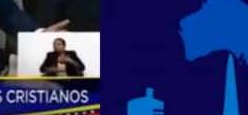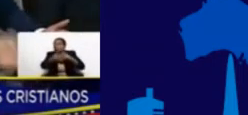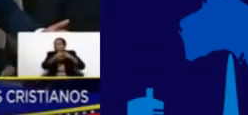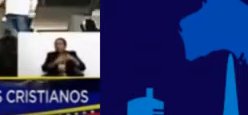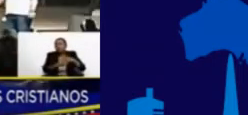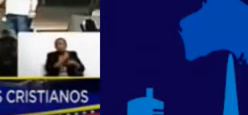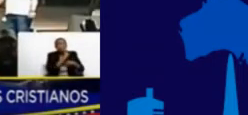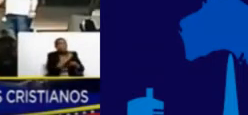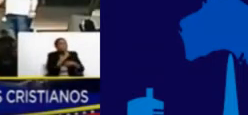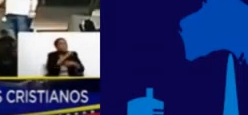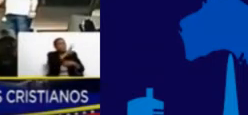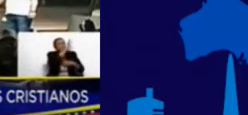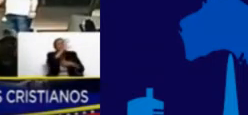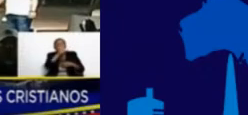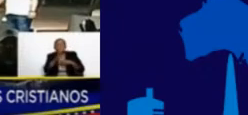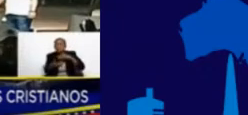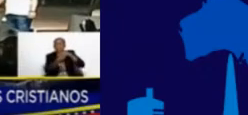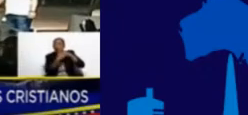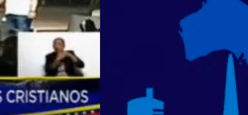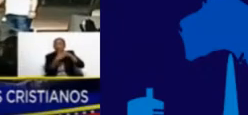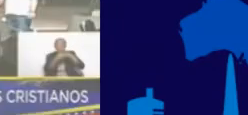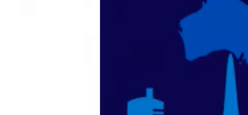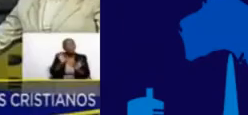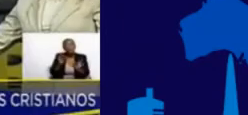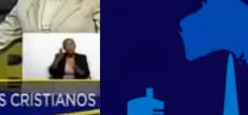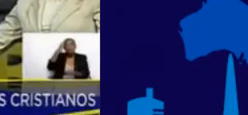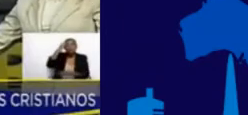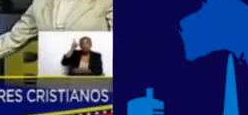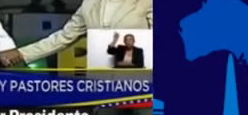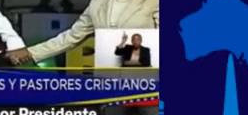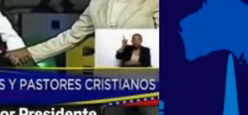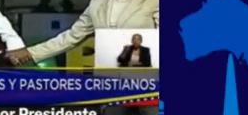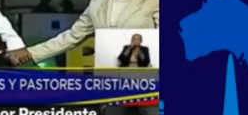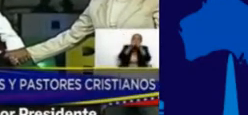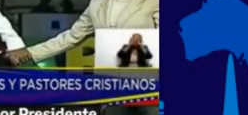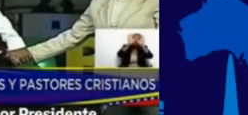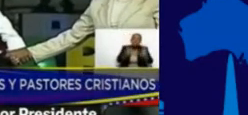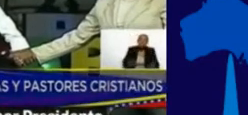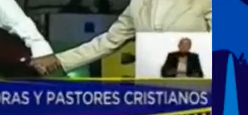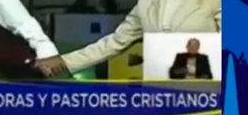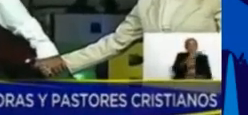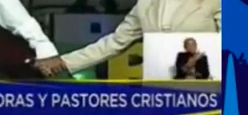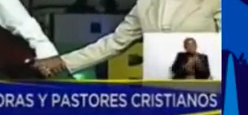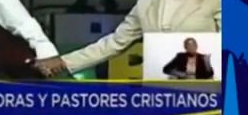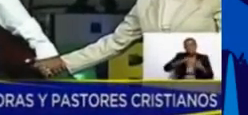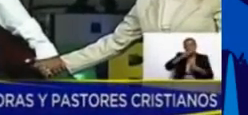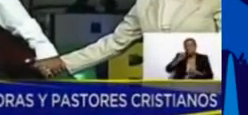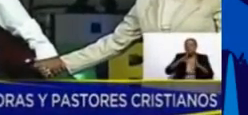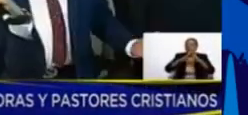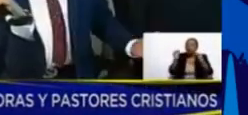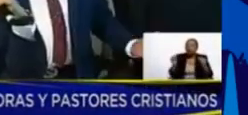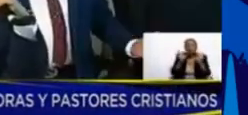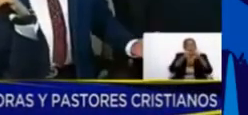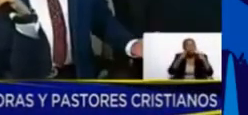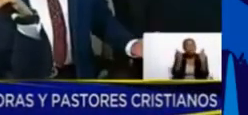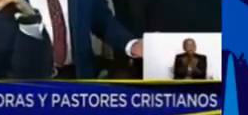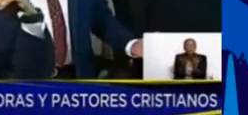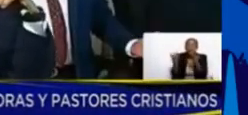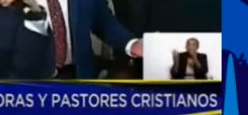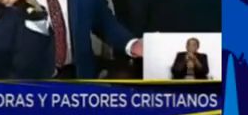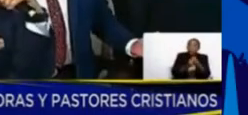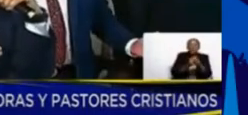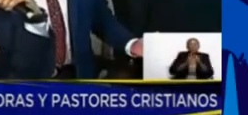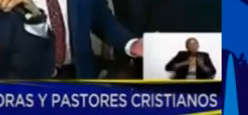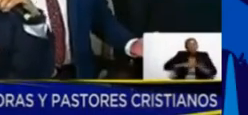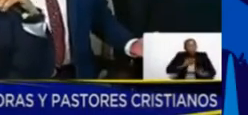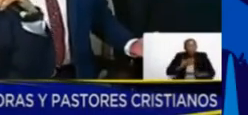política se você é um bom político prova mano não precisa ficar se dizendo representante de Deus né